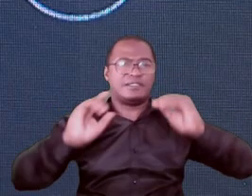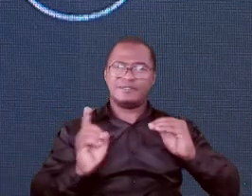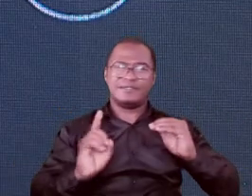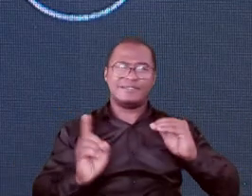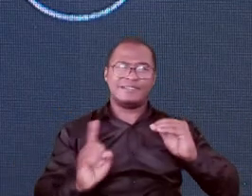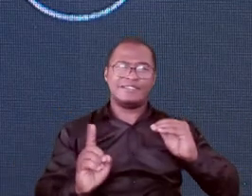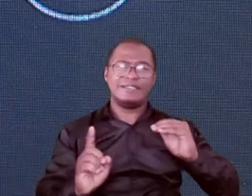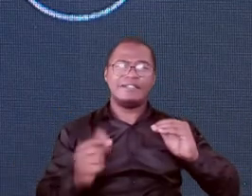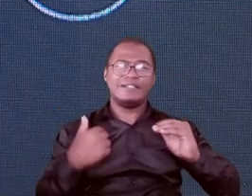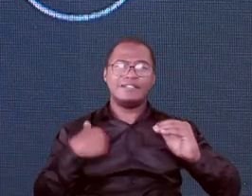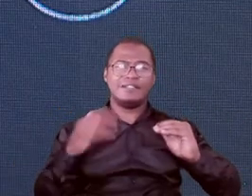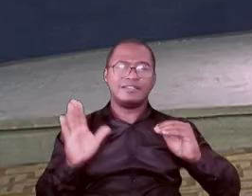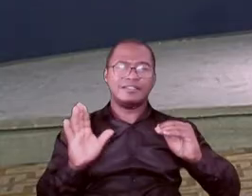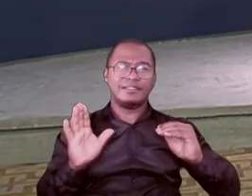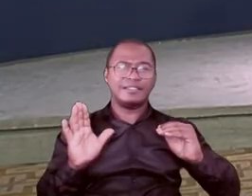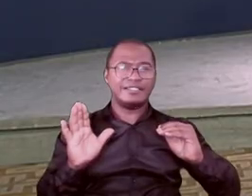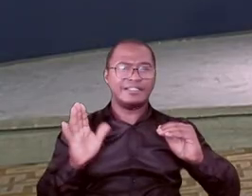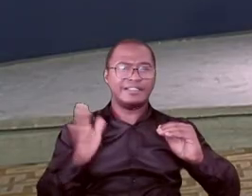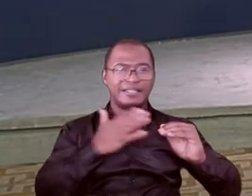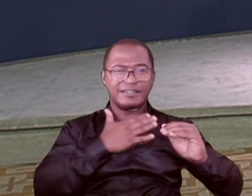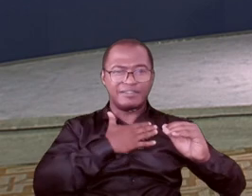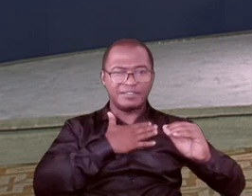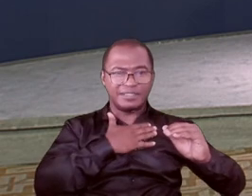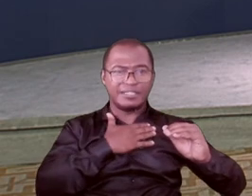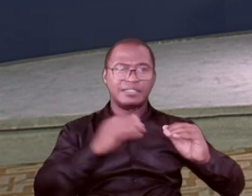quase tudo bem